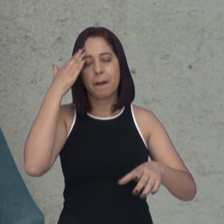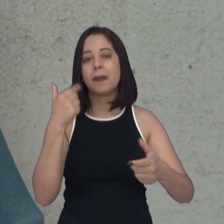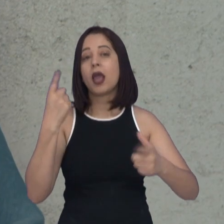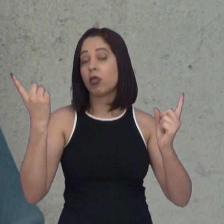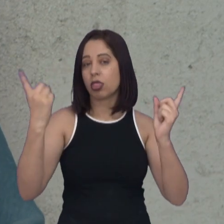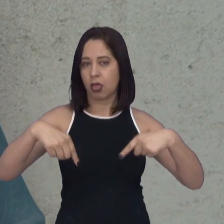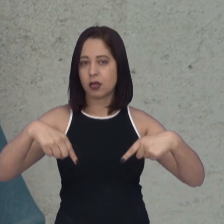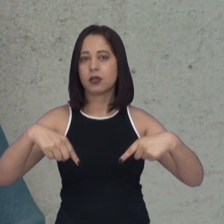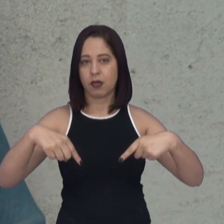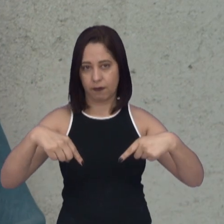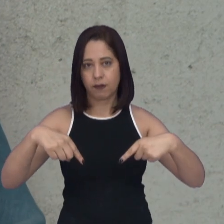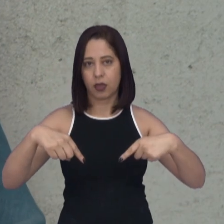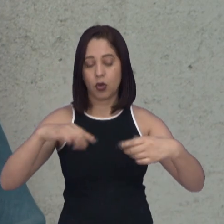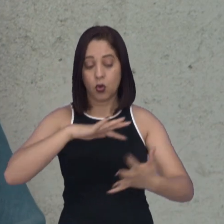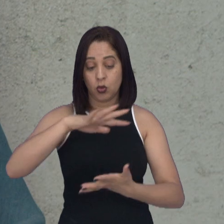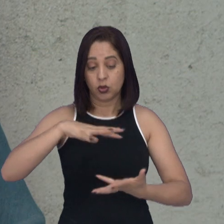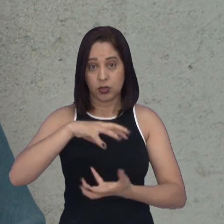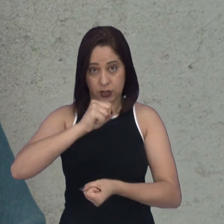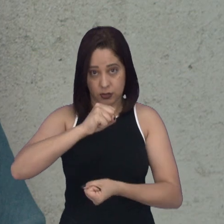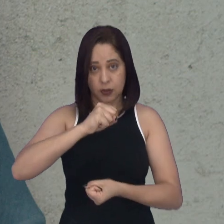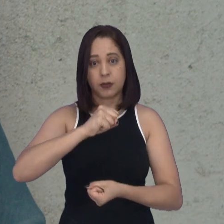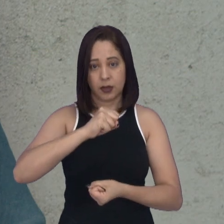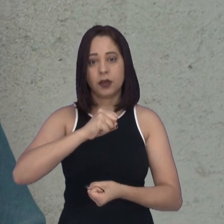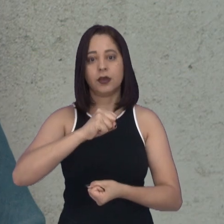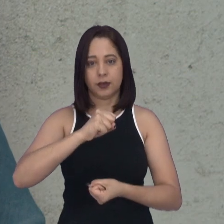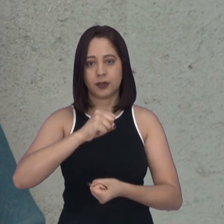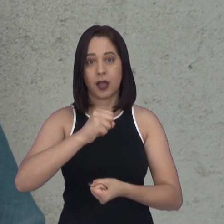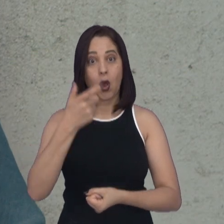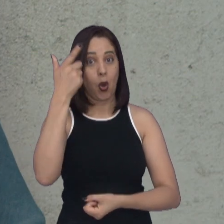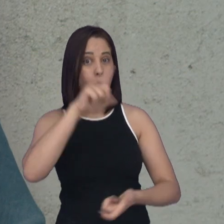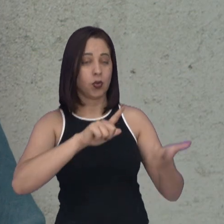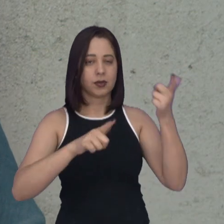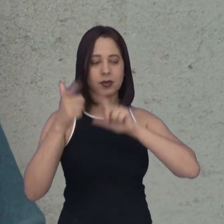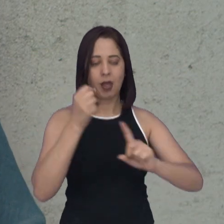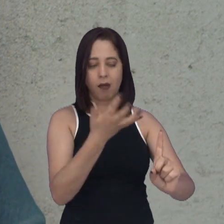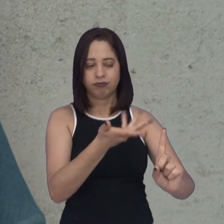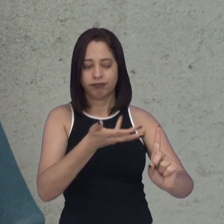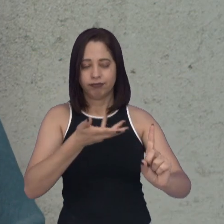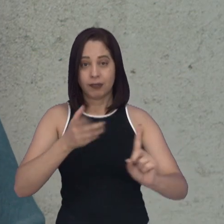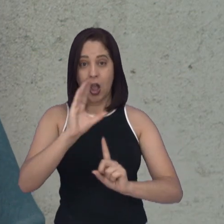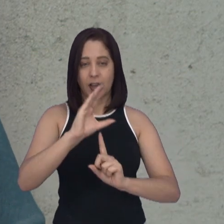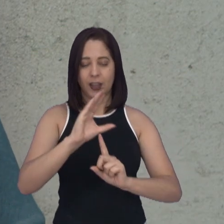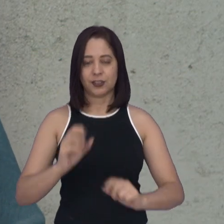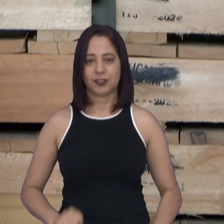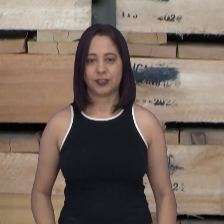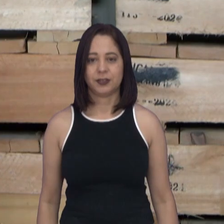ao integrar práticas sustentáveis como um diferencial para conquistar o consumidor. Vamos ver?